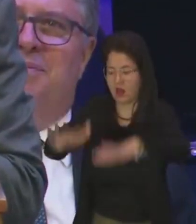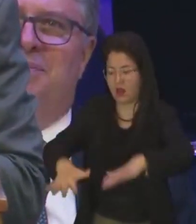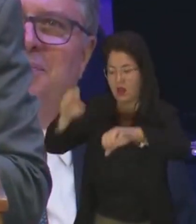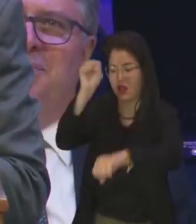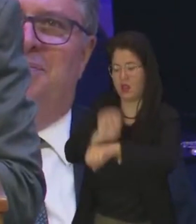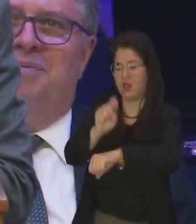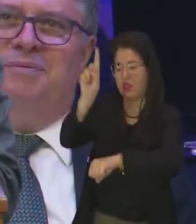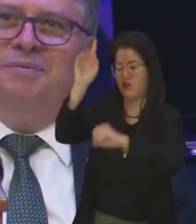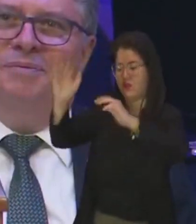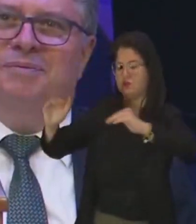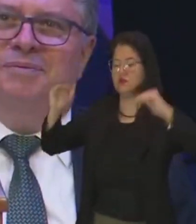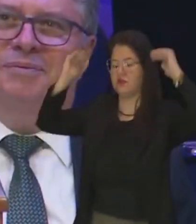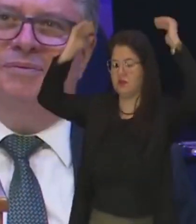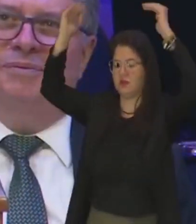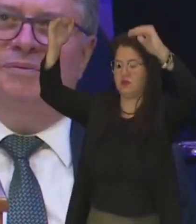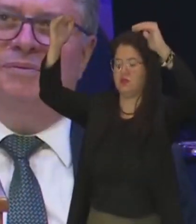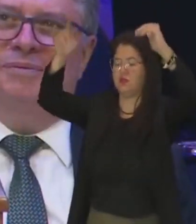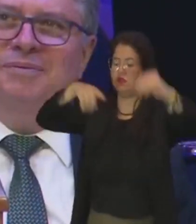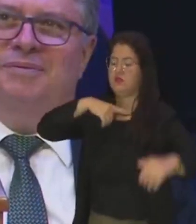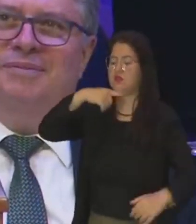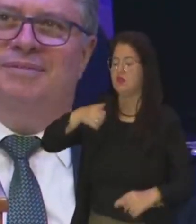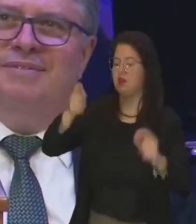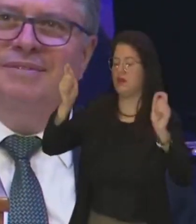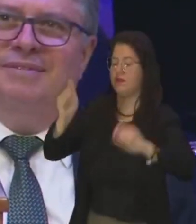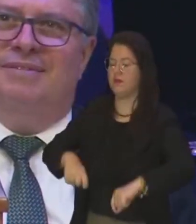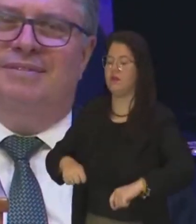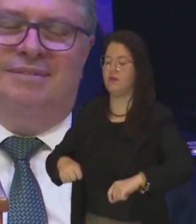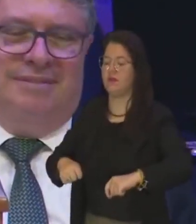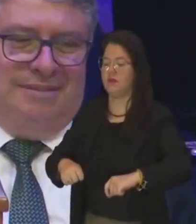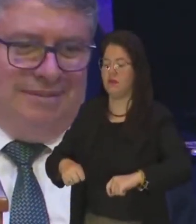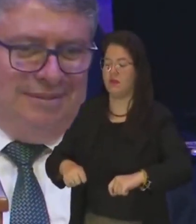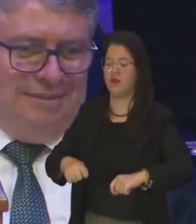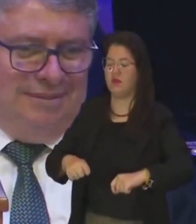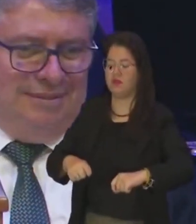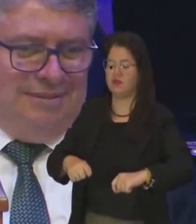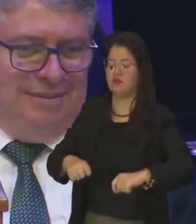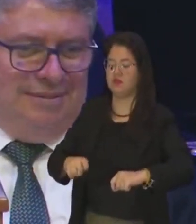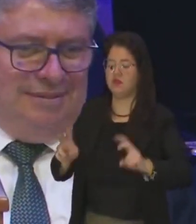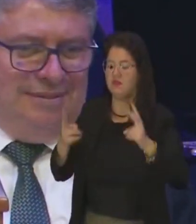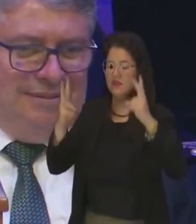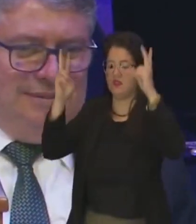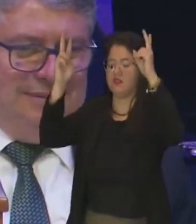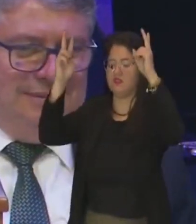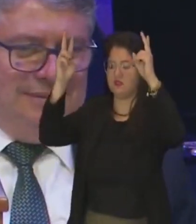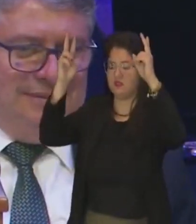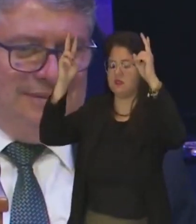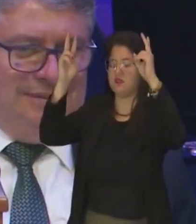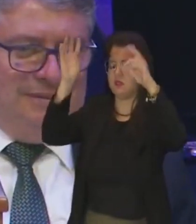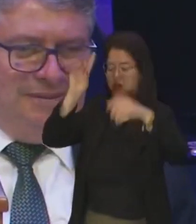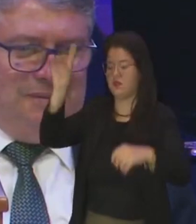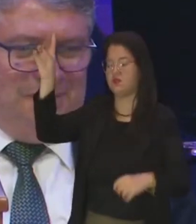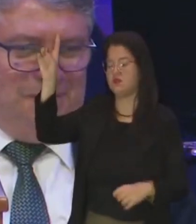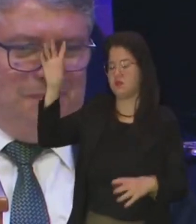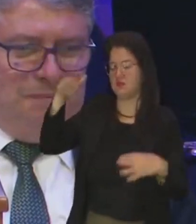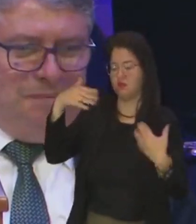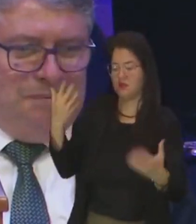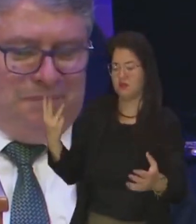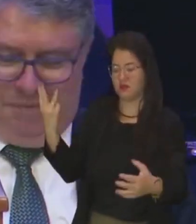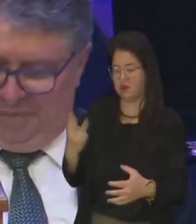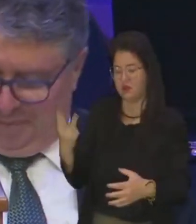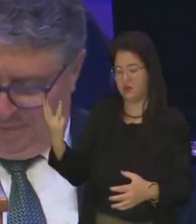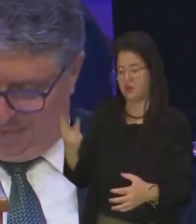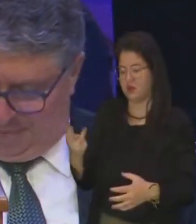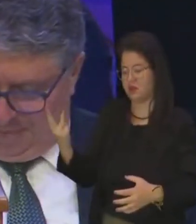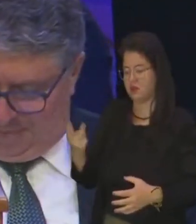é superior, com Ele ninguém pode. Muito bem. Depois, terceiro grupo